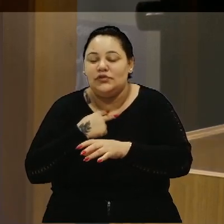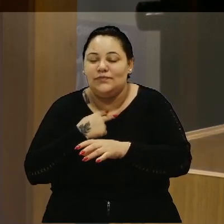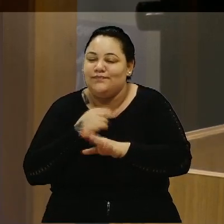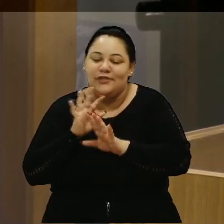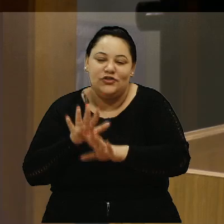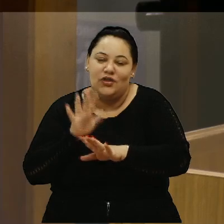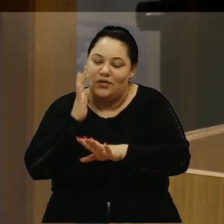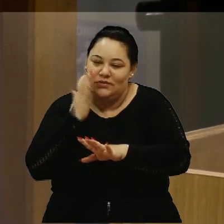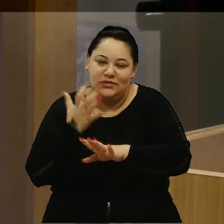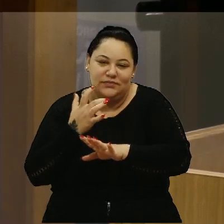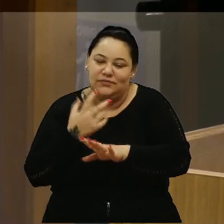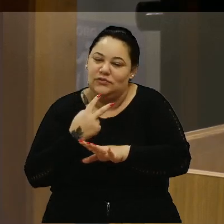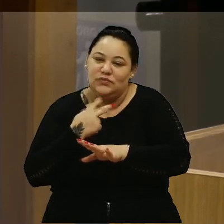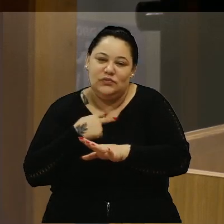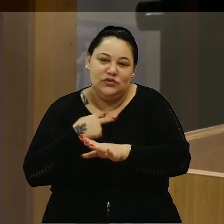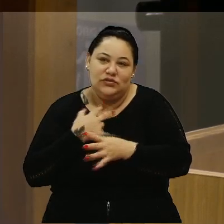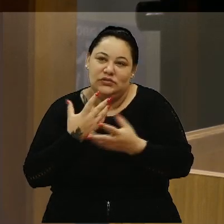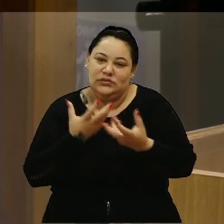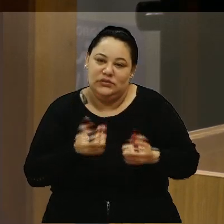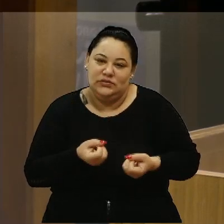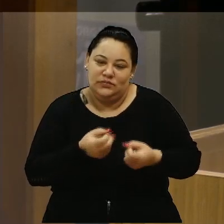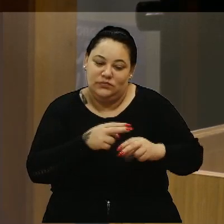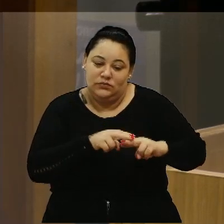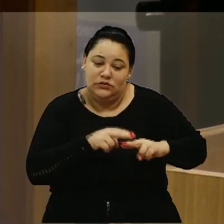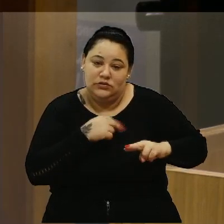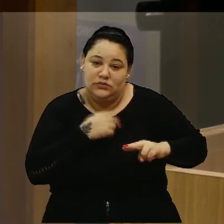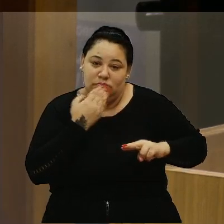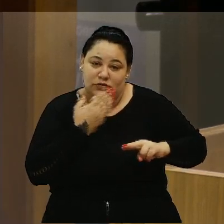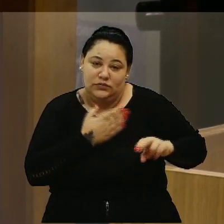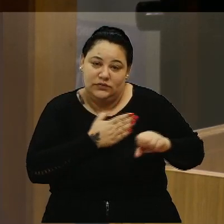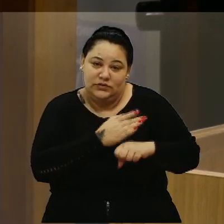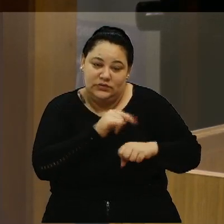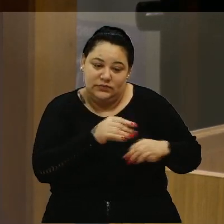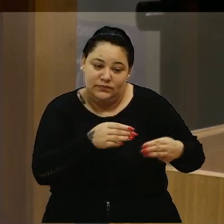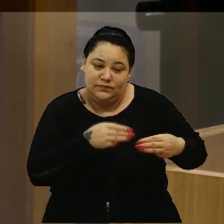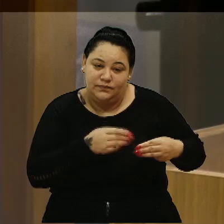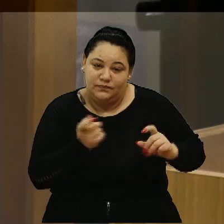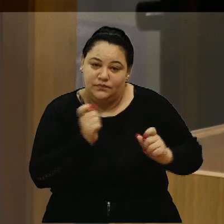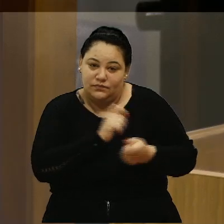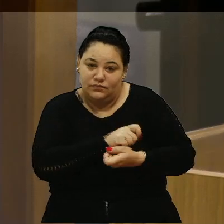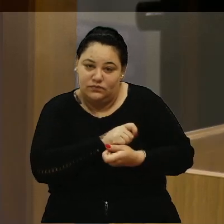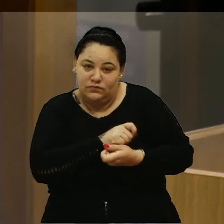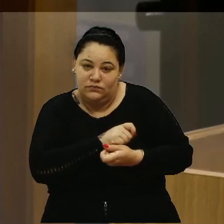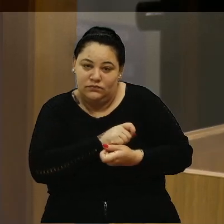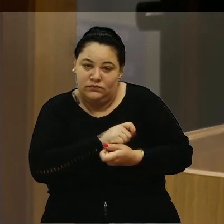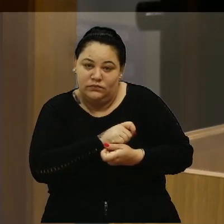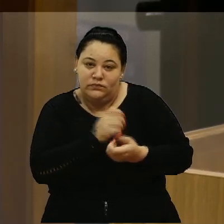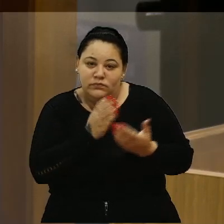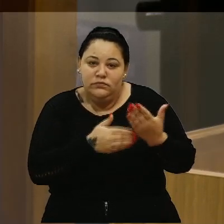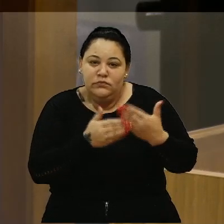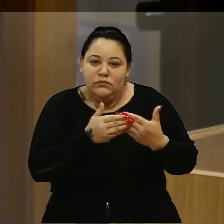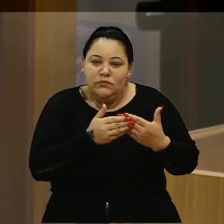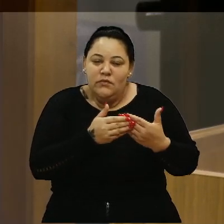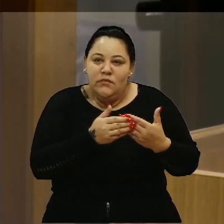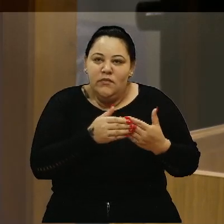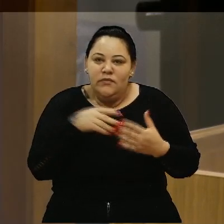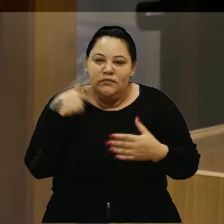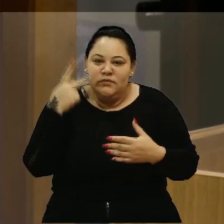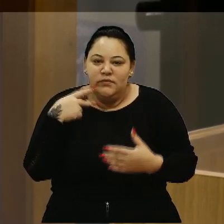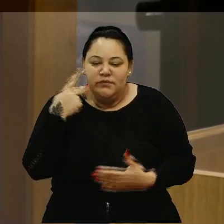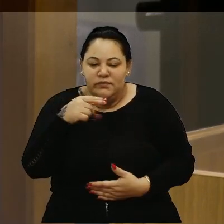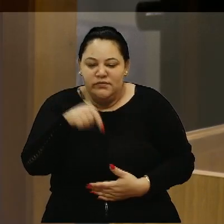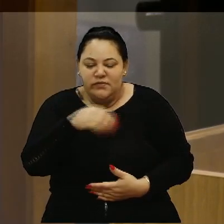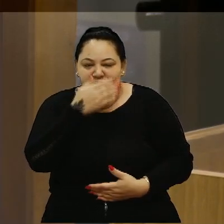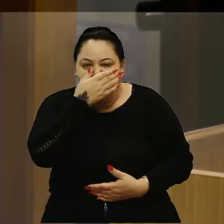inadmissível. Por isso, aqui eu peço a aprovação dessa moção de contrariedade aos nobres pares dessa Casa